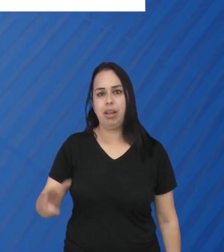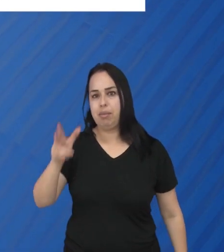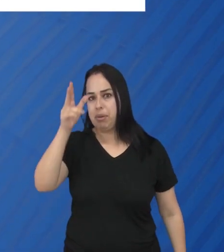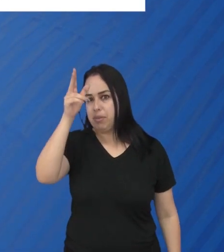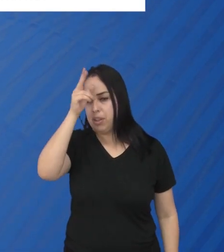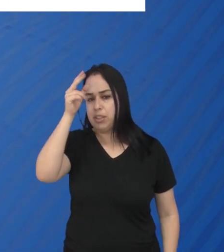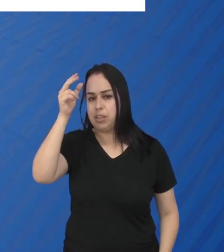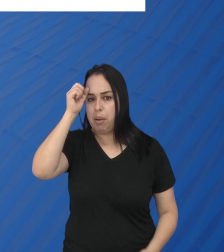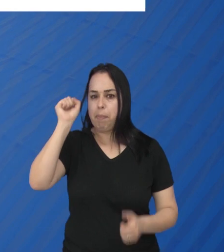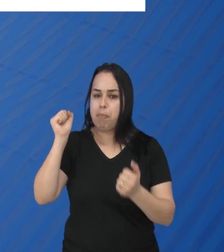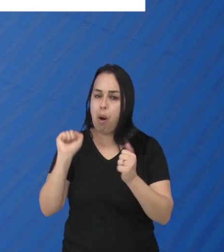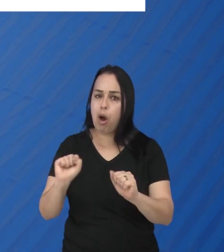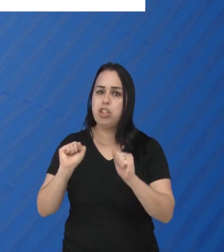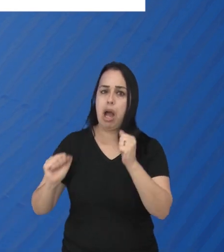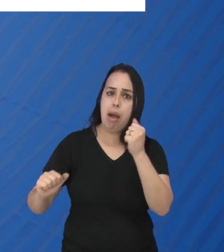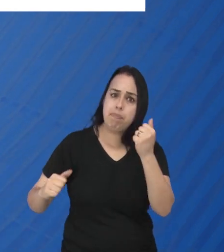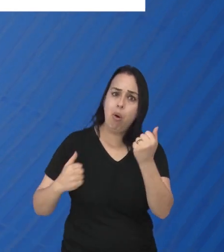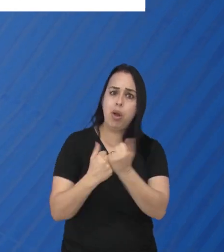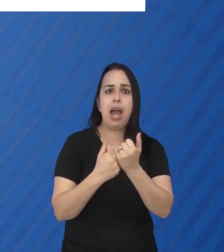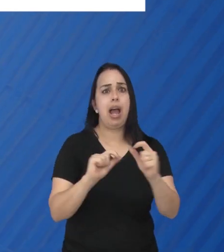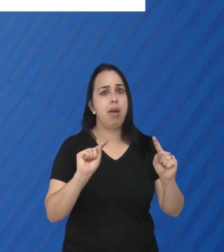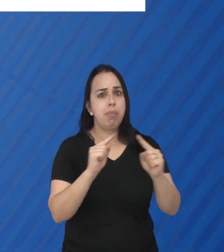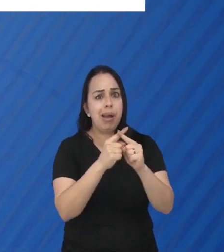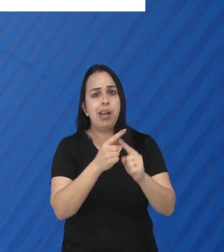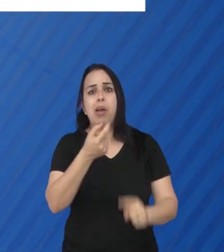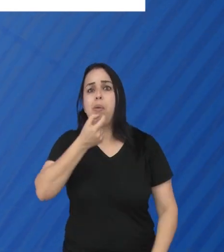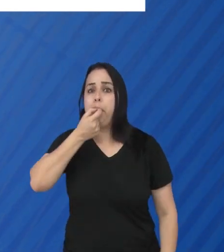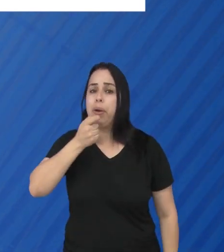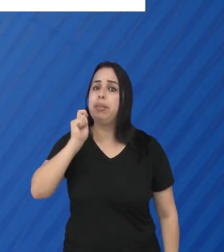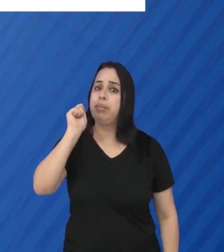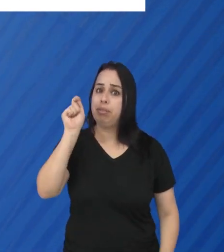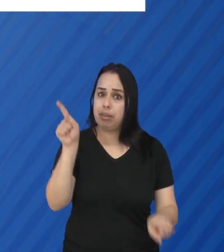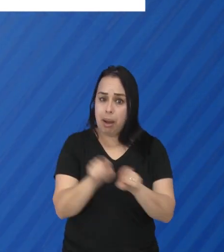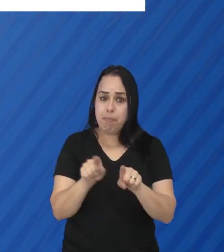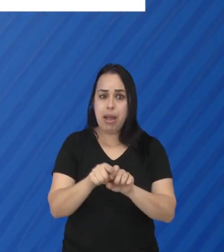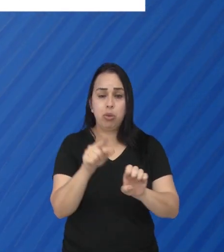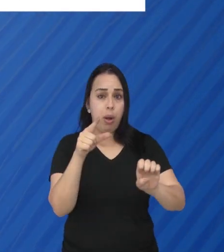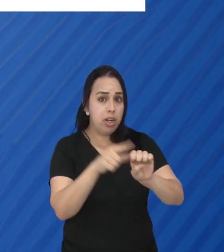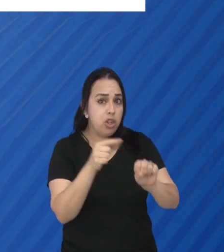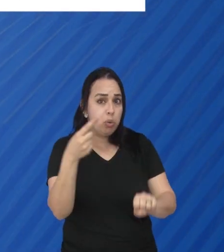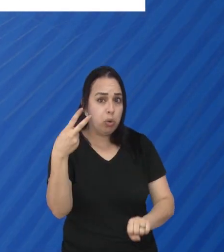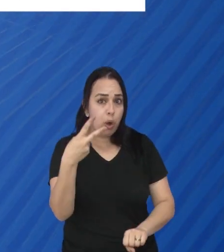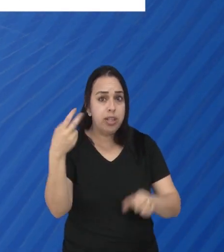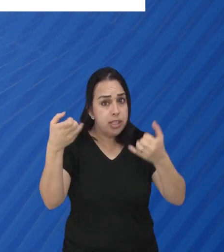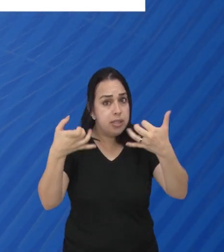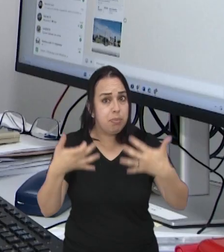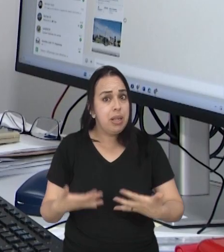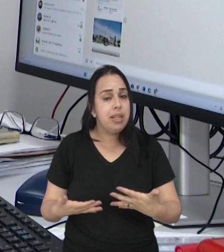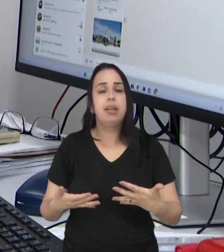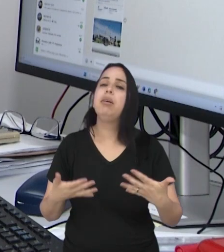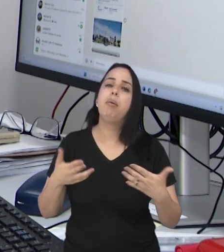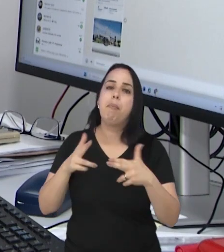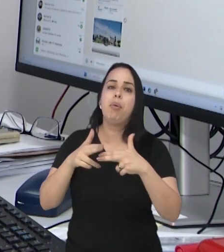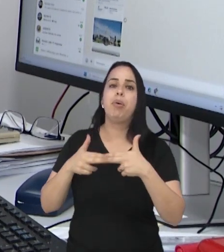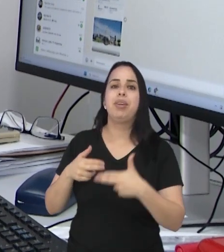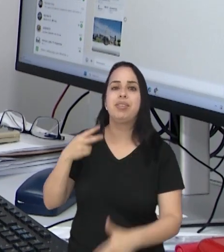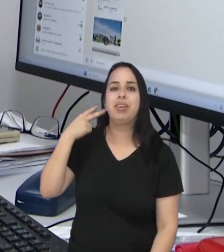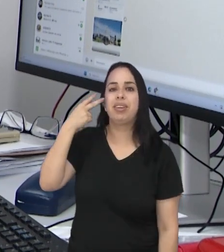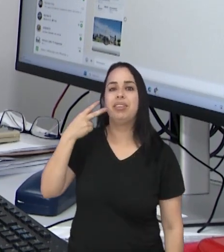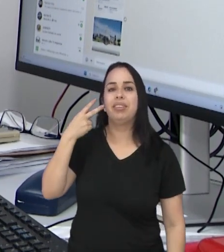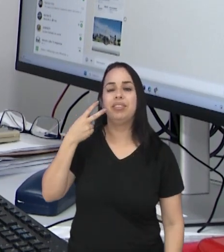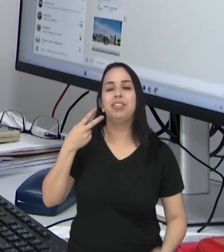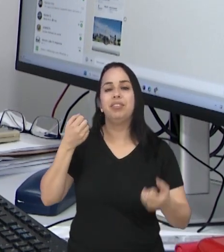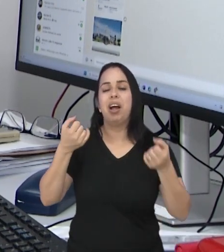apoiar a competição com campos públicos da cidade e arbitragem, como prevê o artigo 2 do projeto aprovado. O parlamentar afirma que,